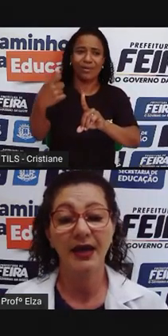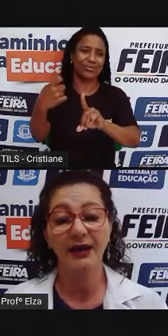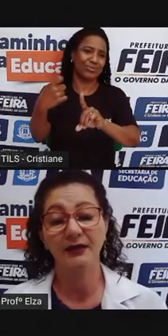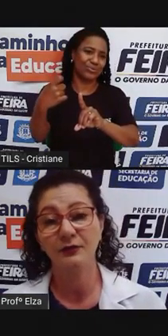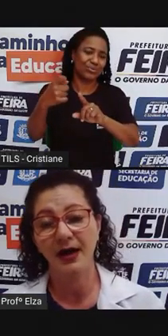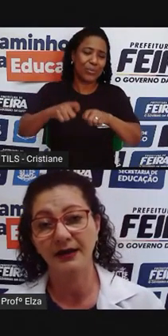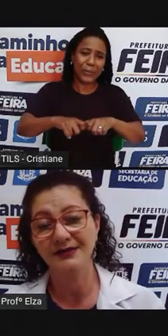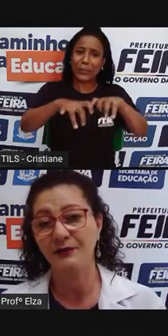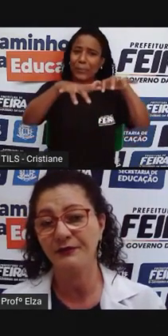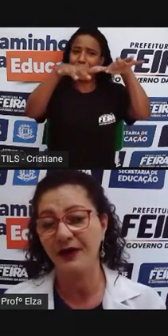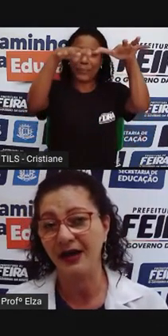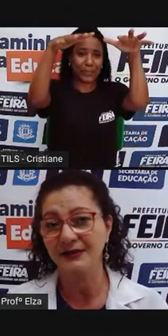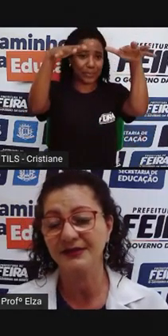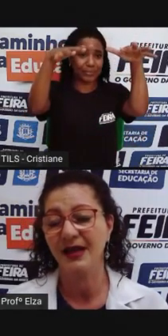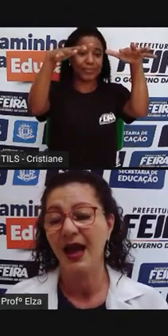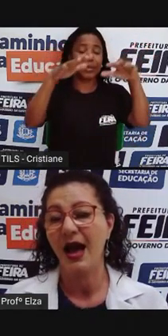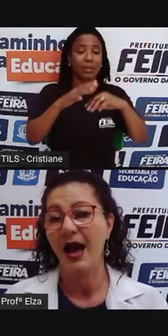E, além do mais,